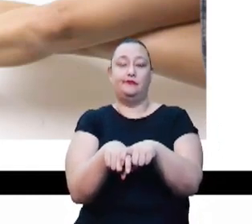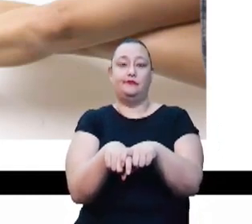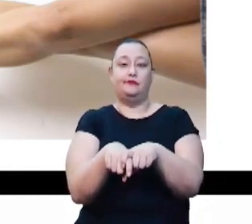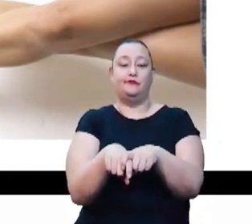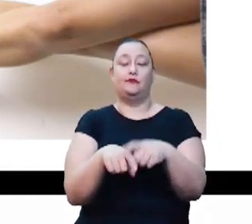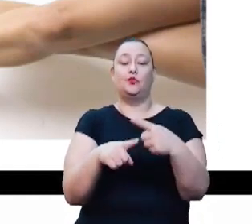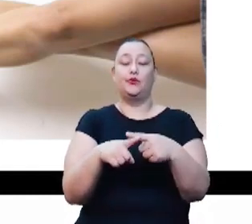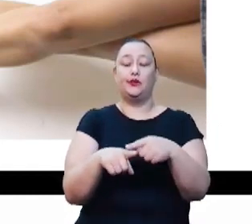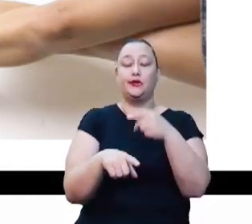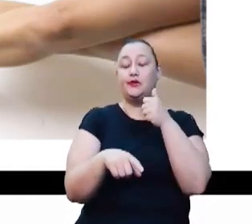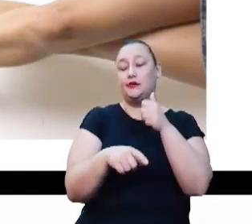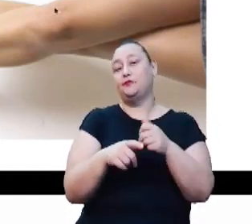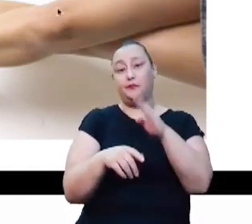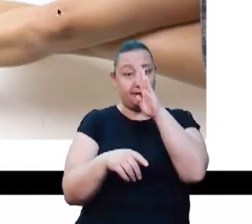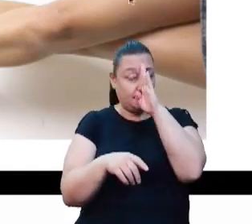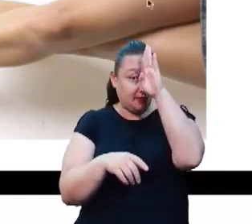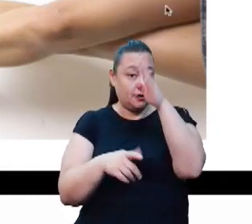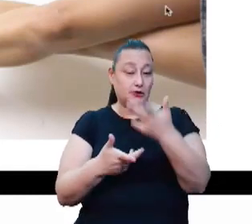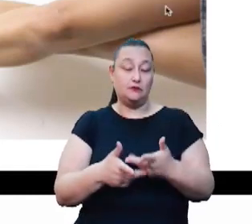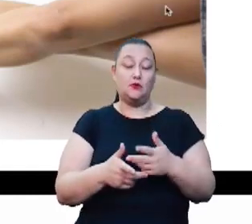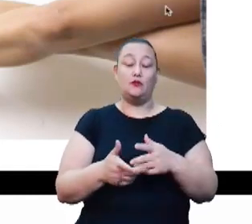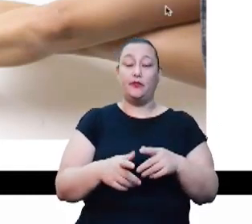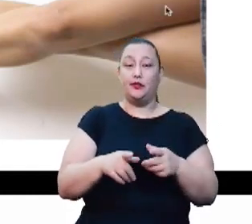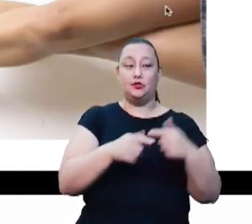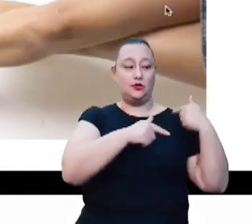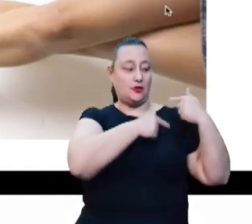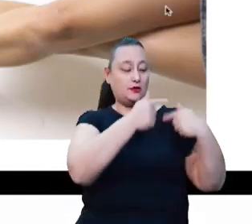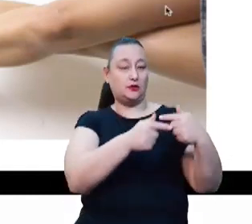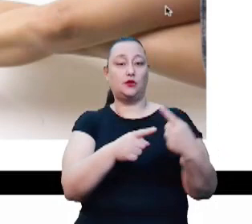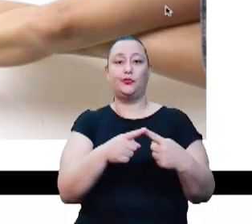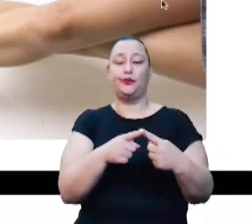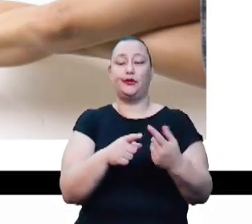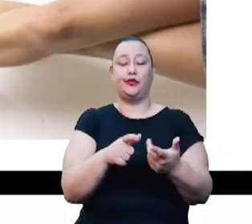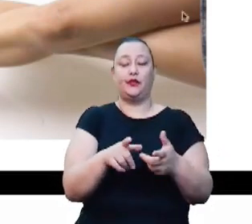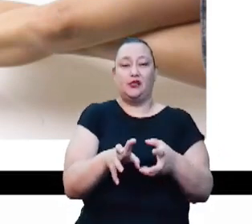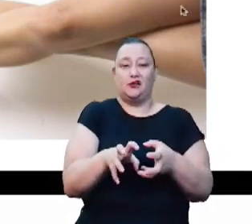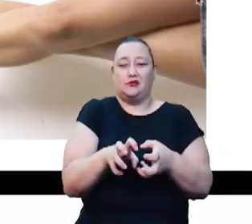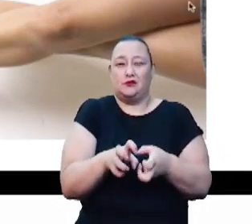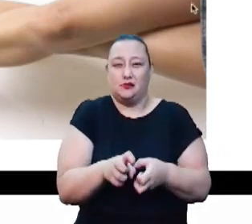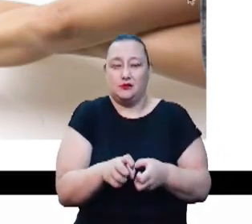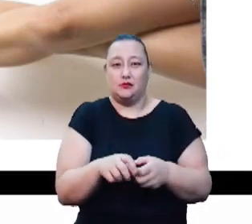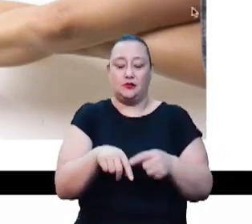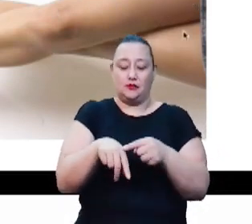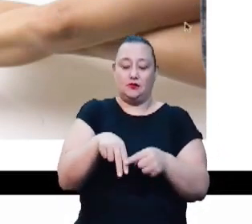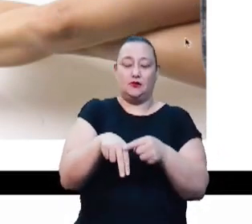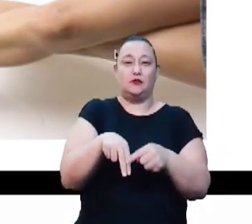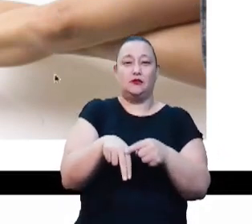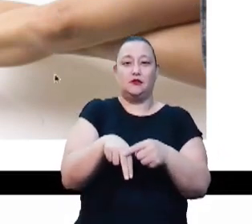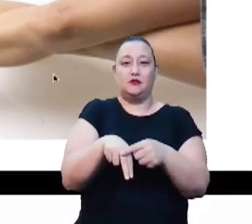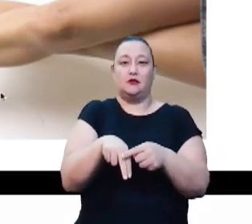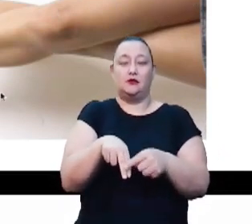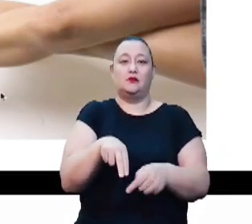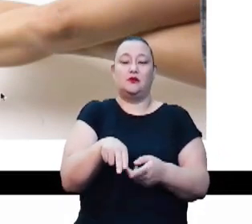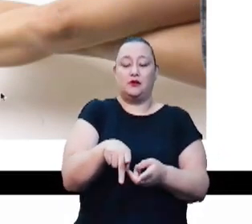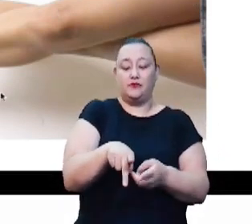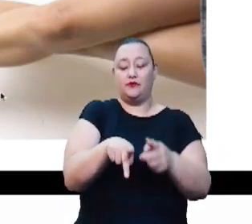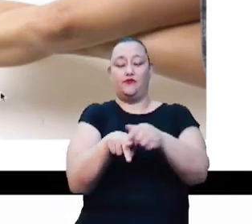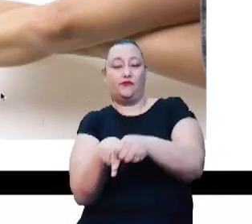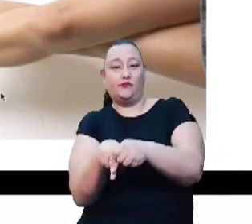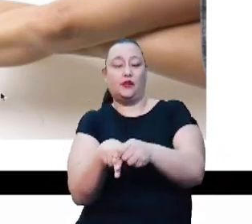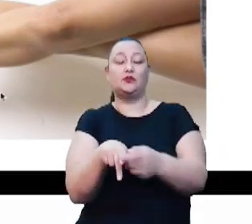paraparesia espástica, principalmente hereditária, por uma contração espástica dos músculos adutores, que são esses que fecham a